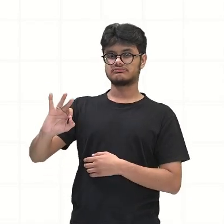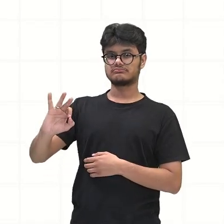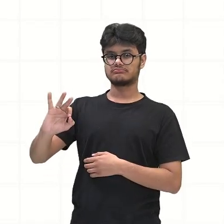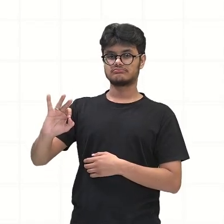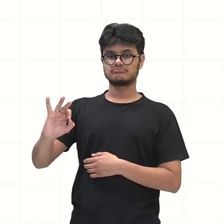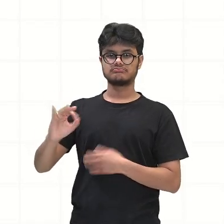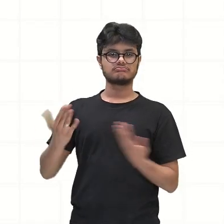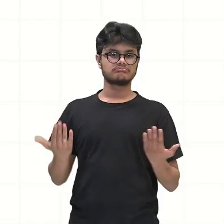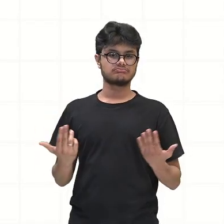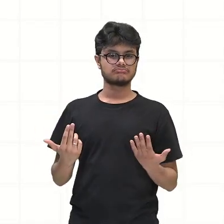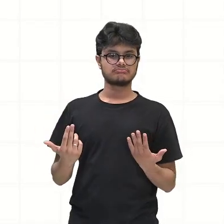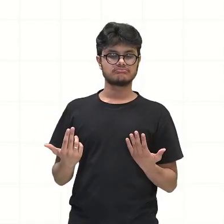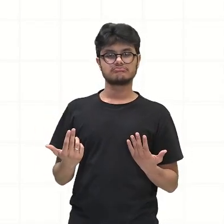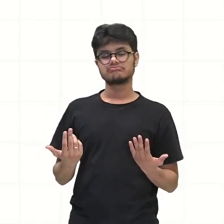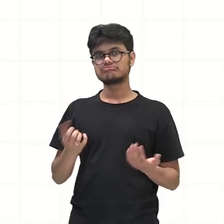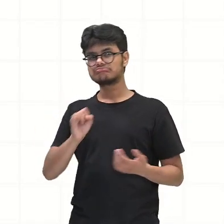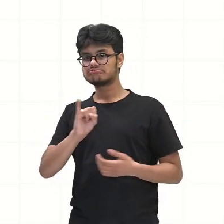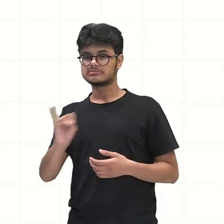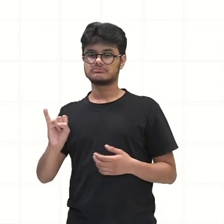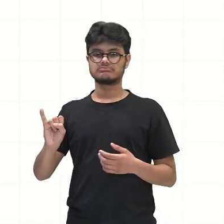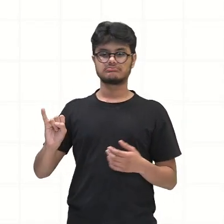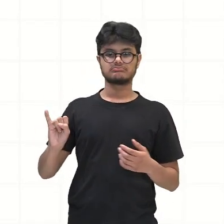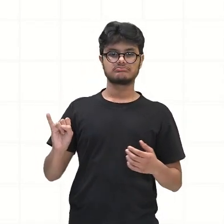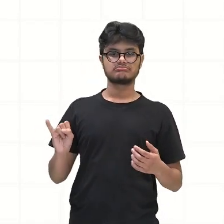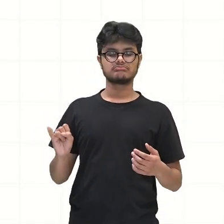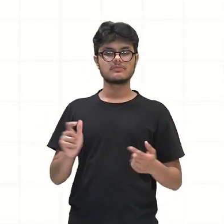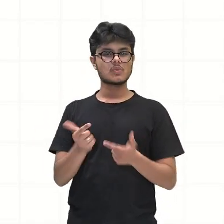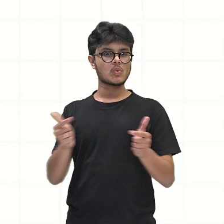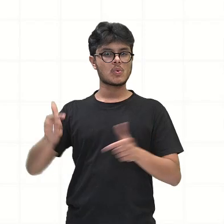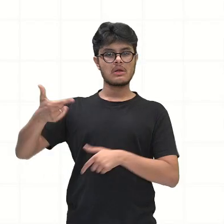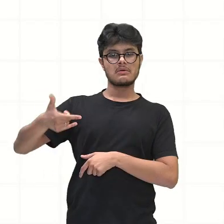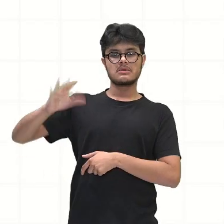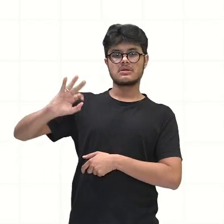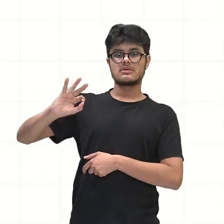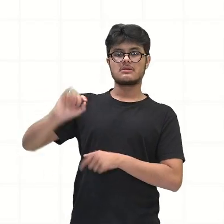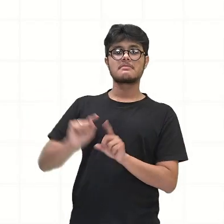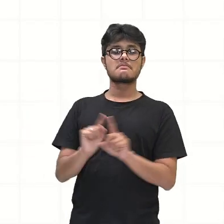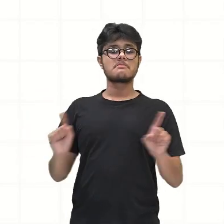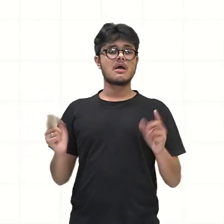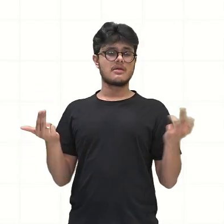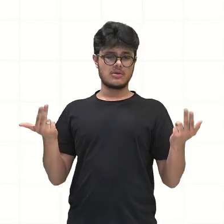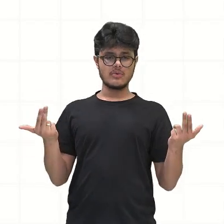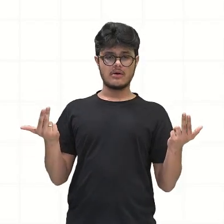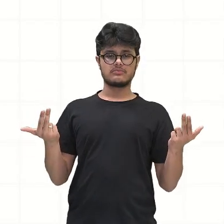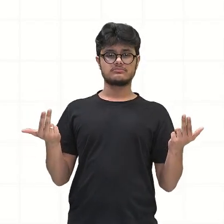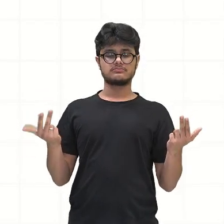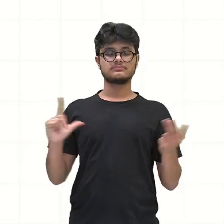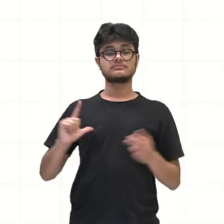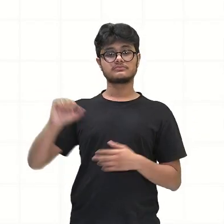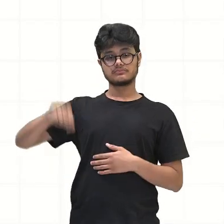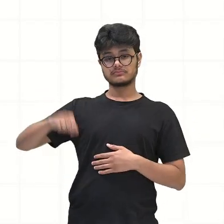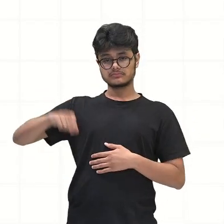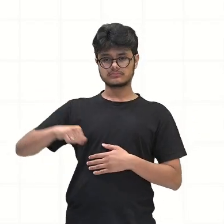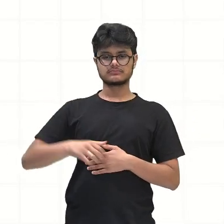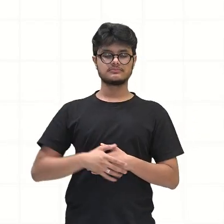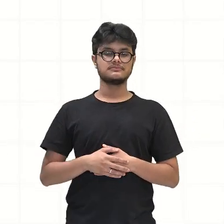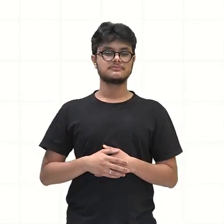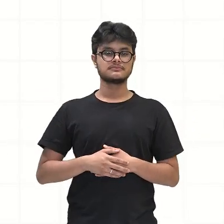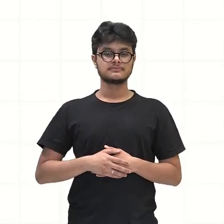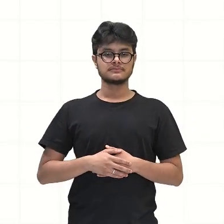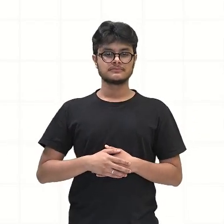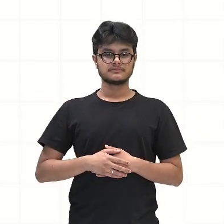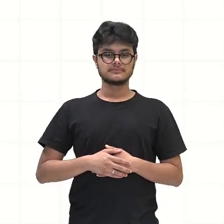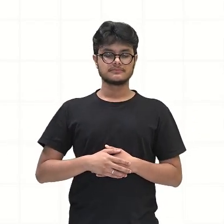porque cada moeda tem uma face diferente, e nem esse elemento, porque também tem face diferente em cada